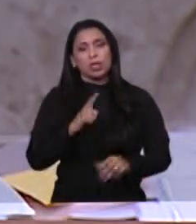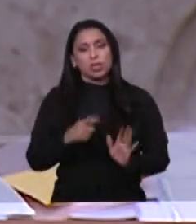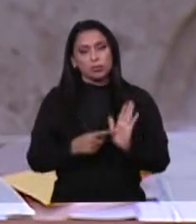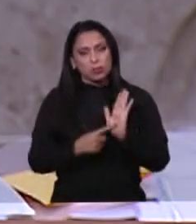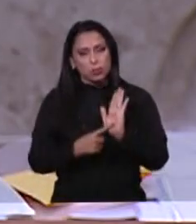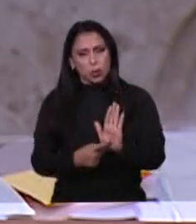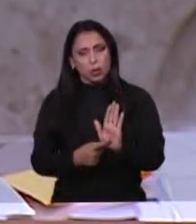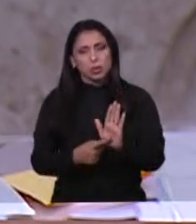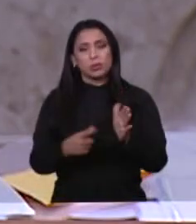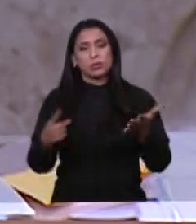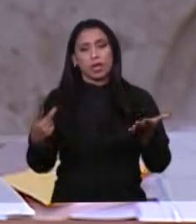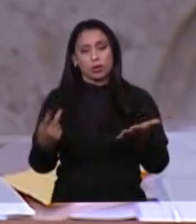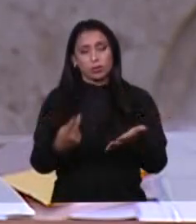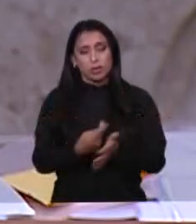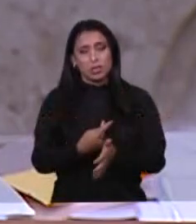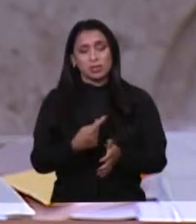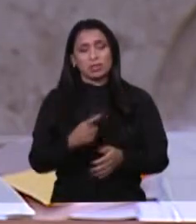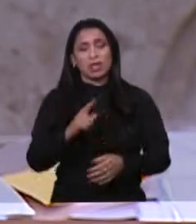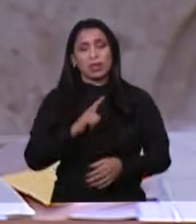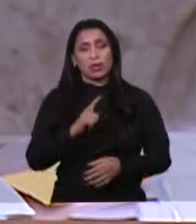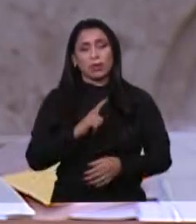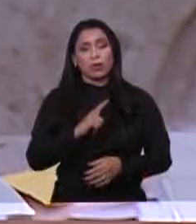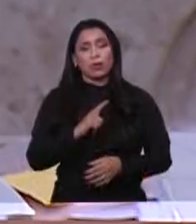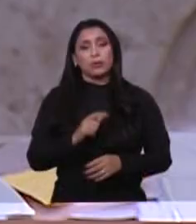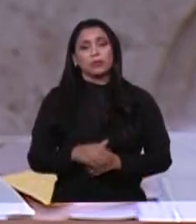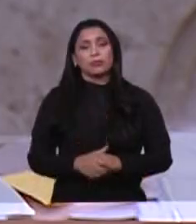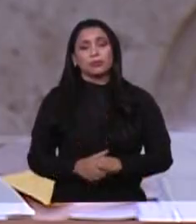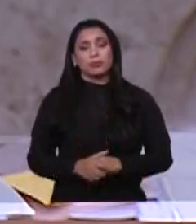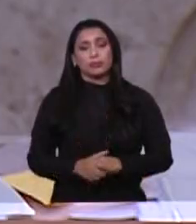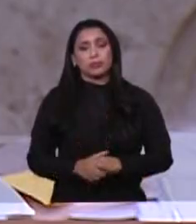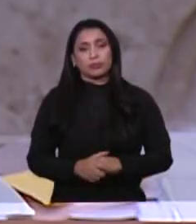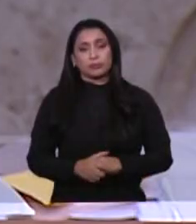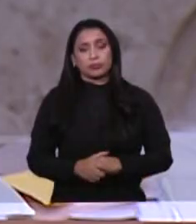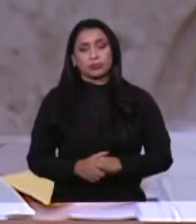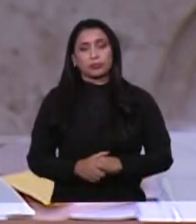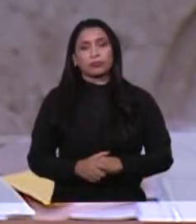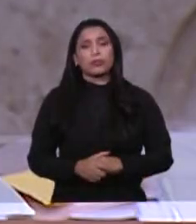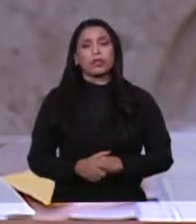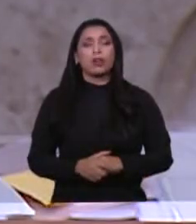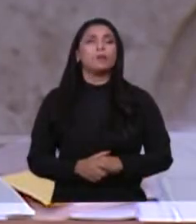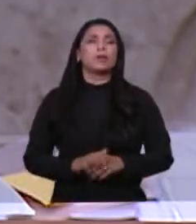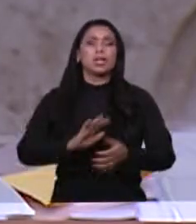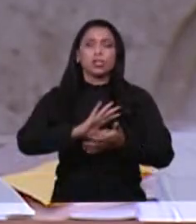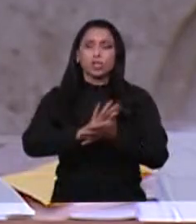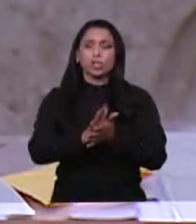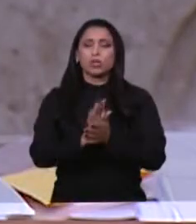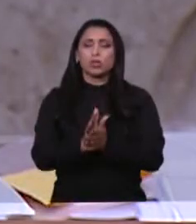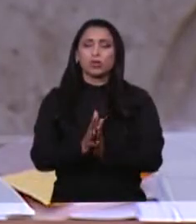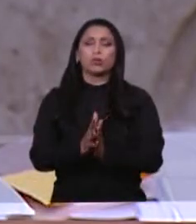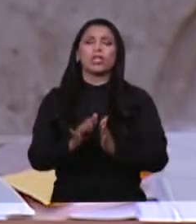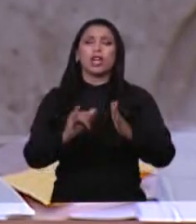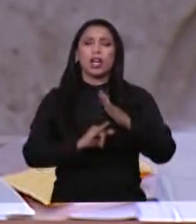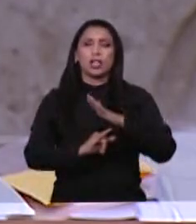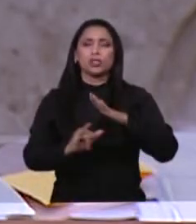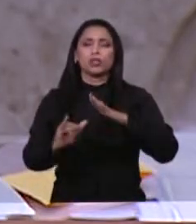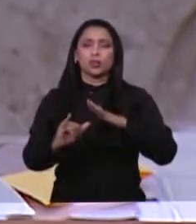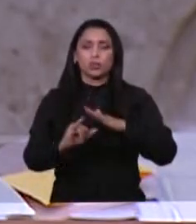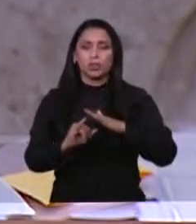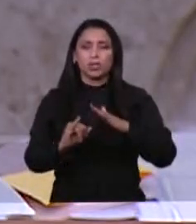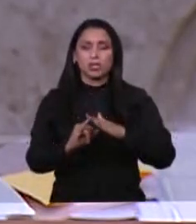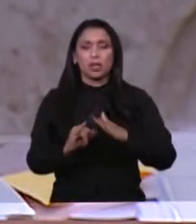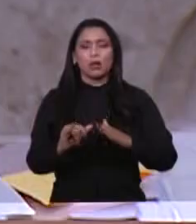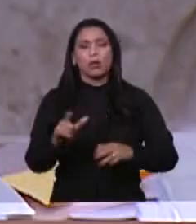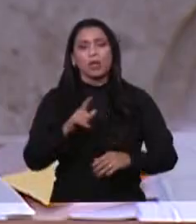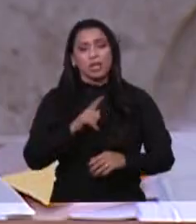à indigna condição de pavimentador do ambiente institucional que deu margem a